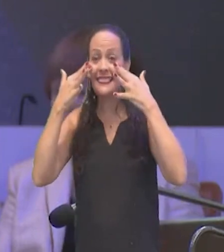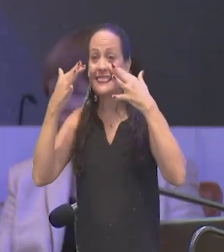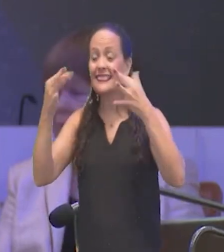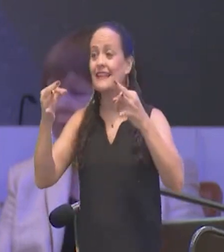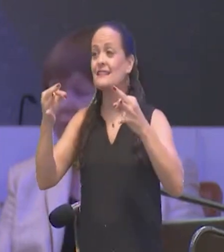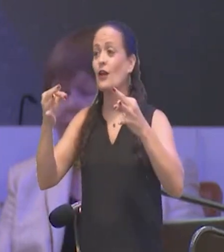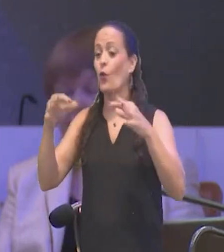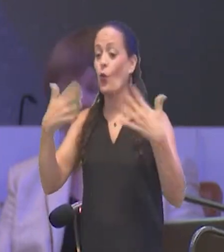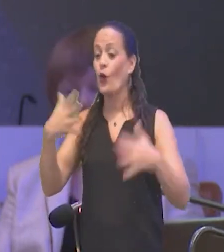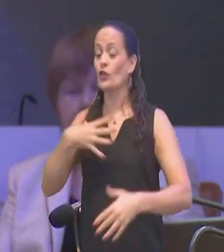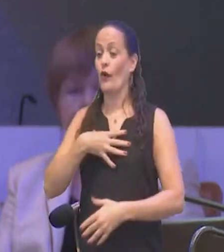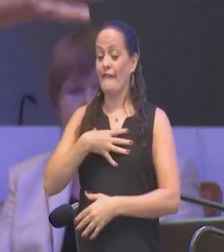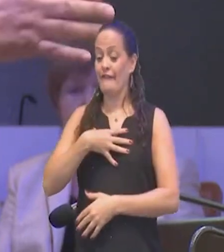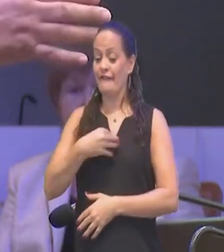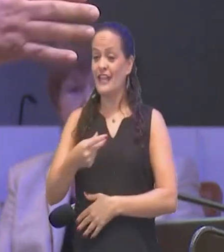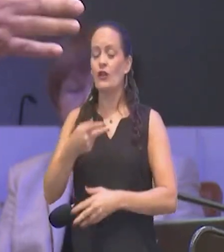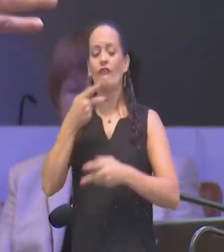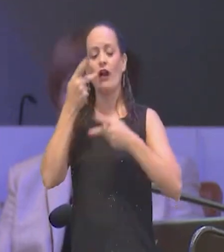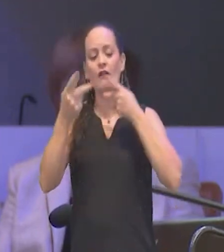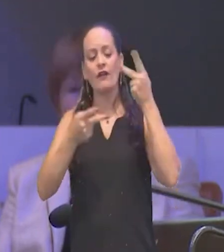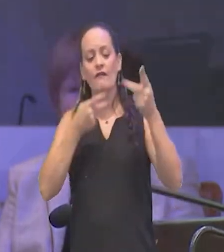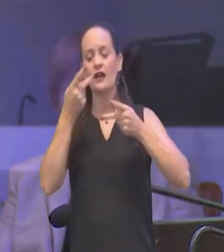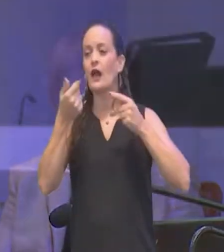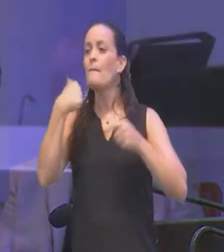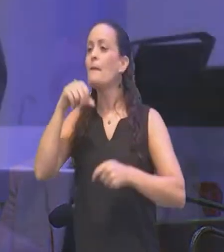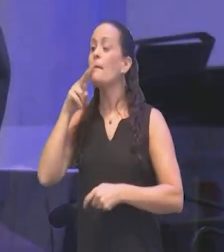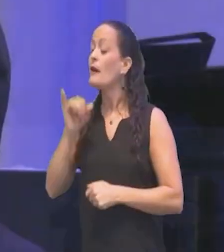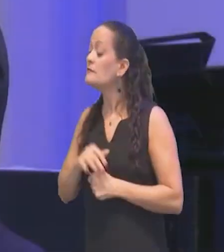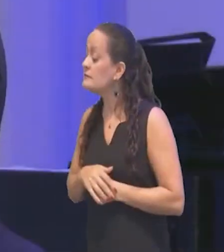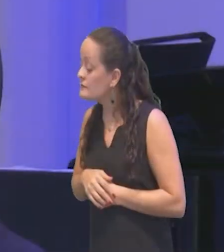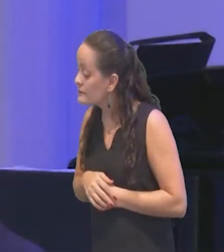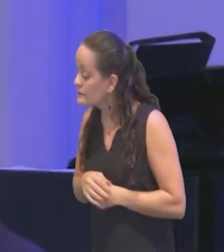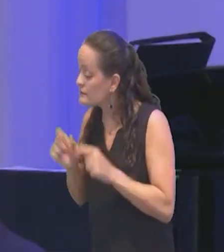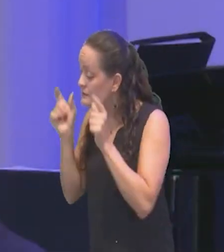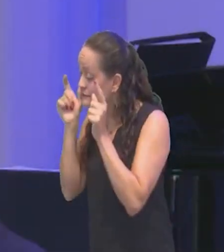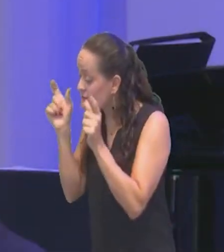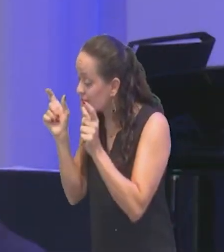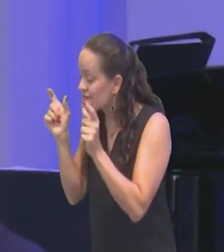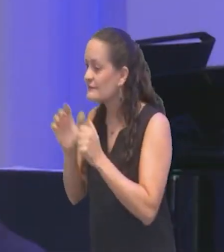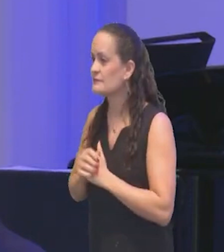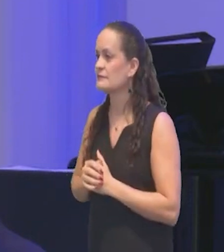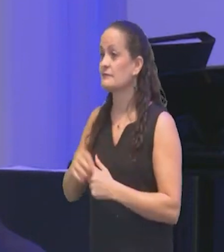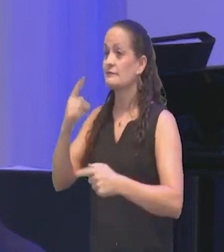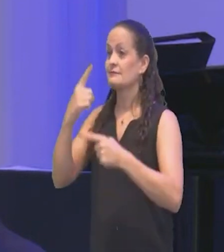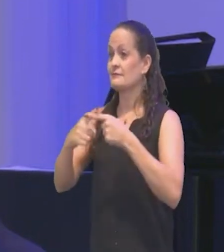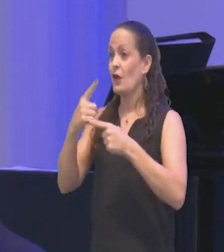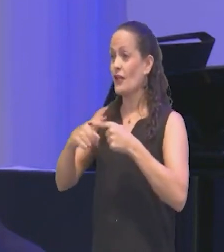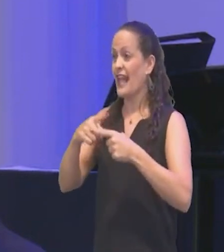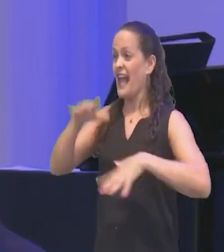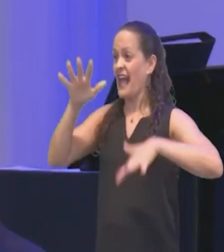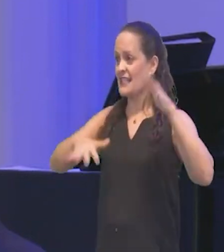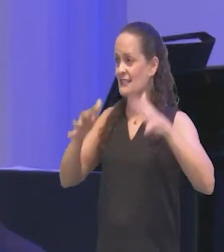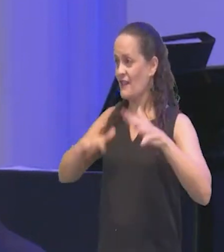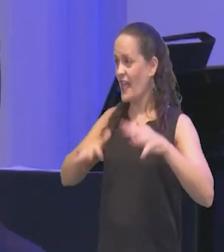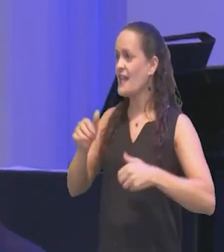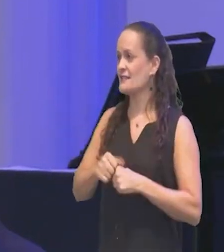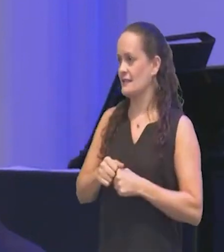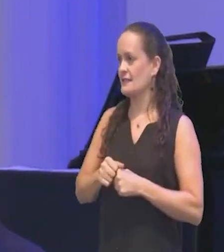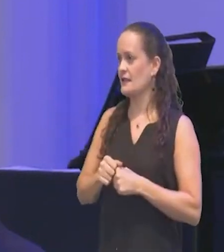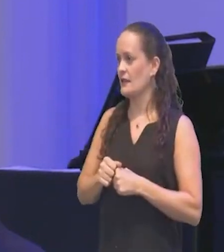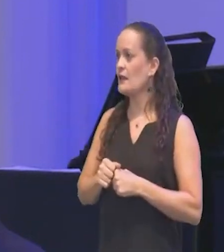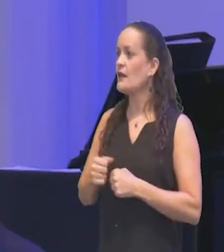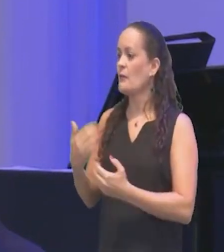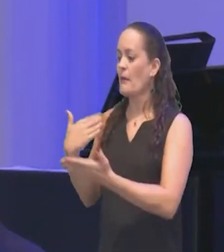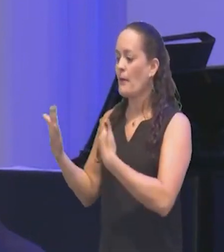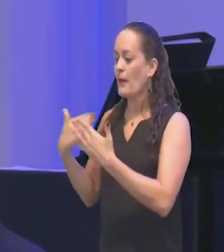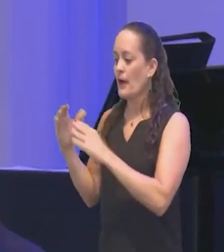os filhos estiverem falando. Como tem sido comum ver pessoas conversando e ao mesmo tempo cuidando do seu